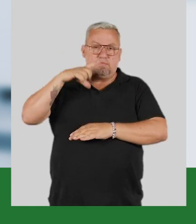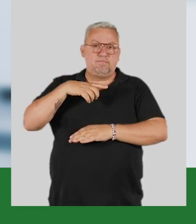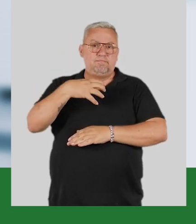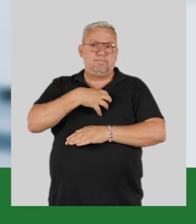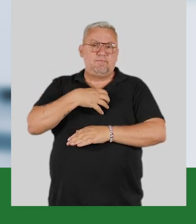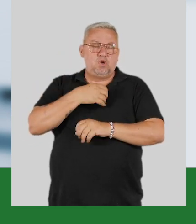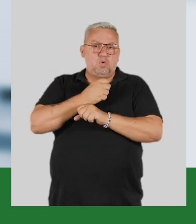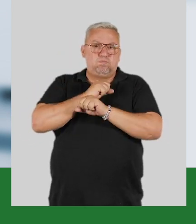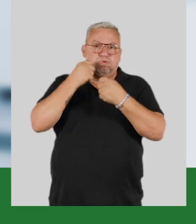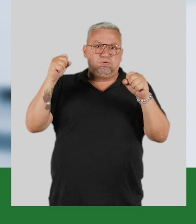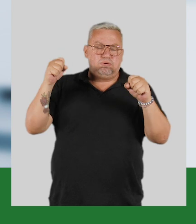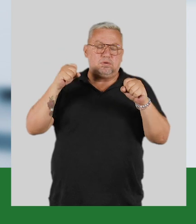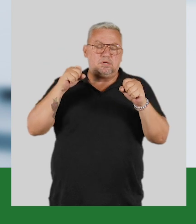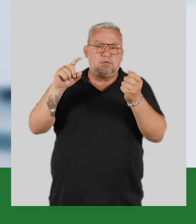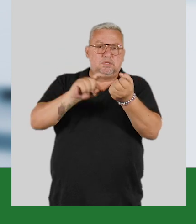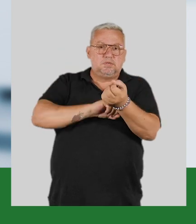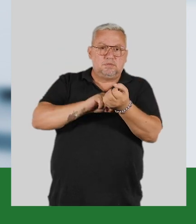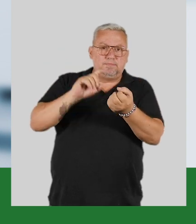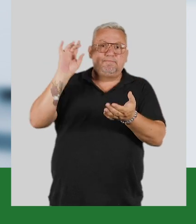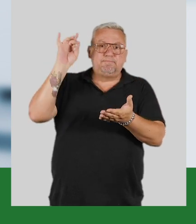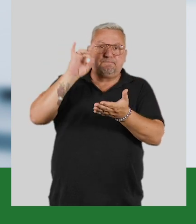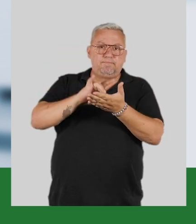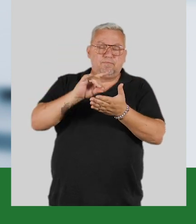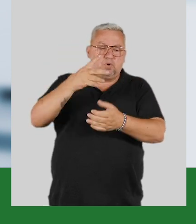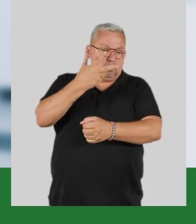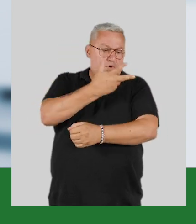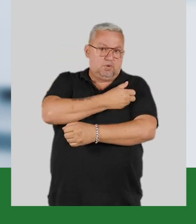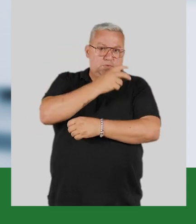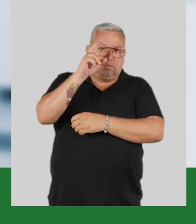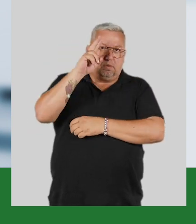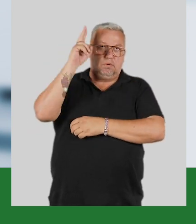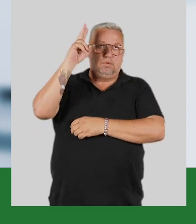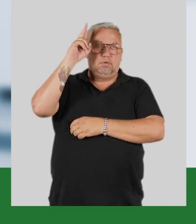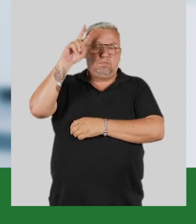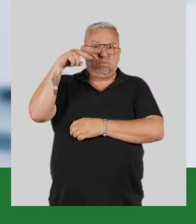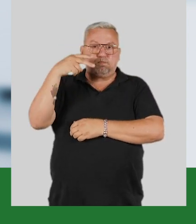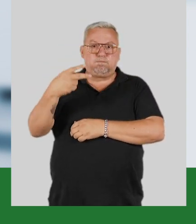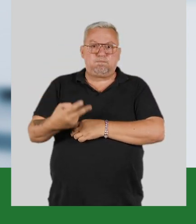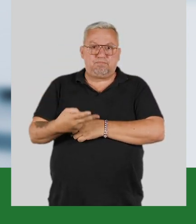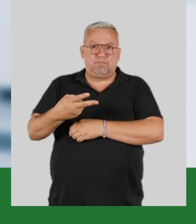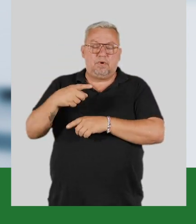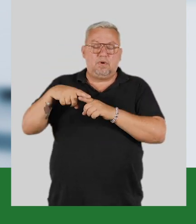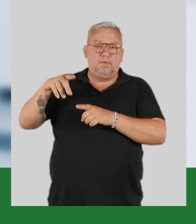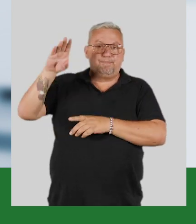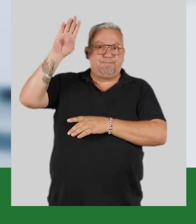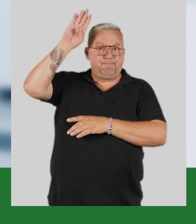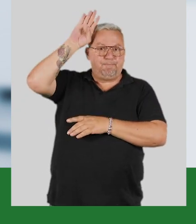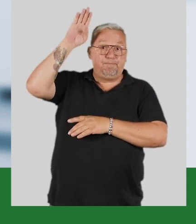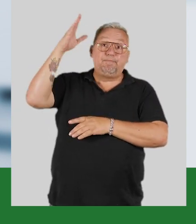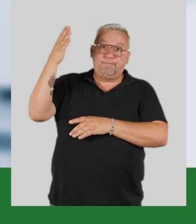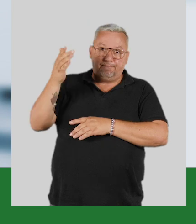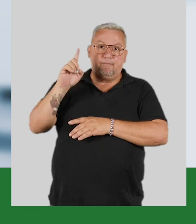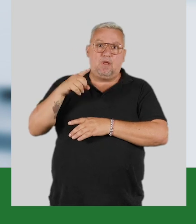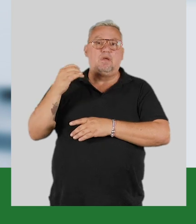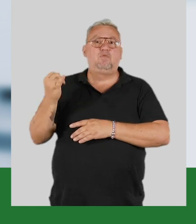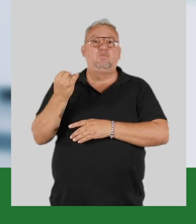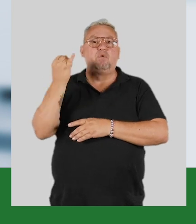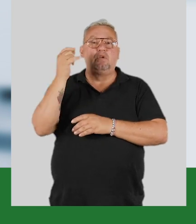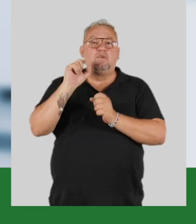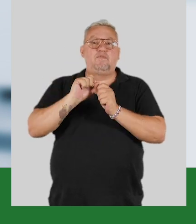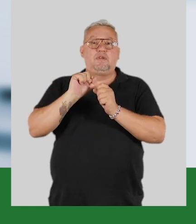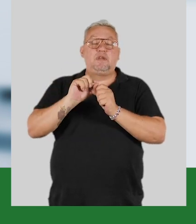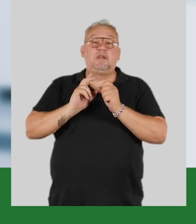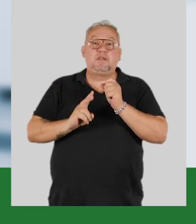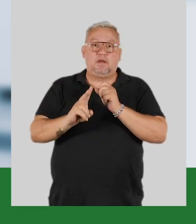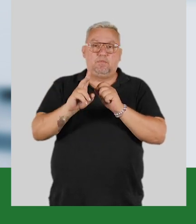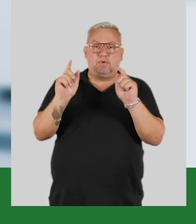situação de estresse, ela pode, de fato, desmaiar, perder a consciência, cair e se machucar. Então é sempre muito importante fazer isso e